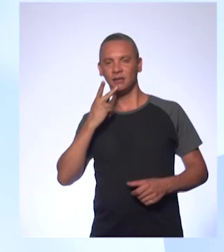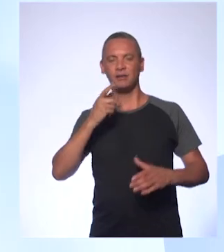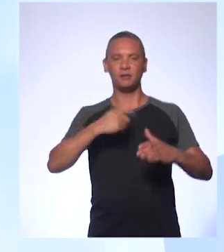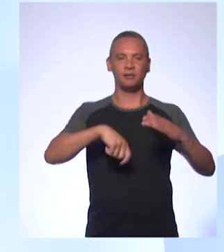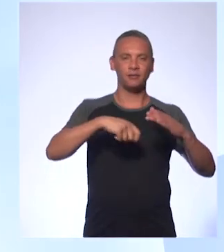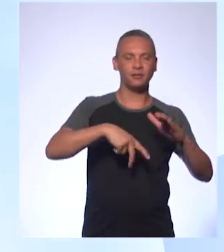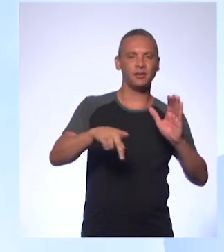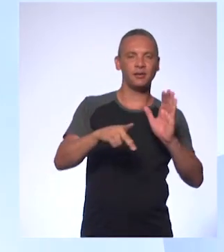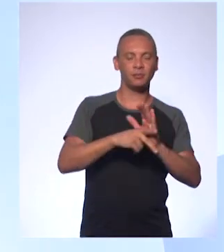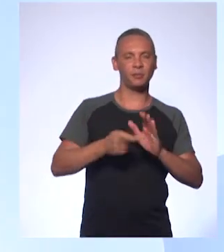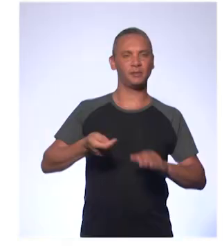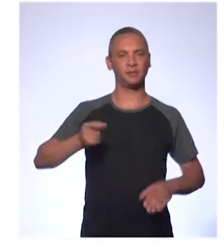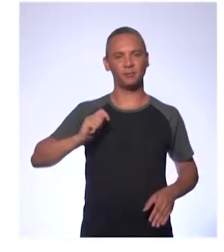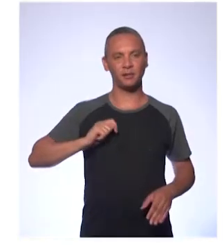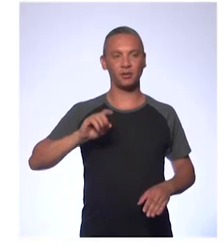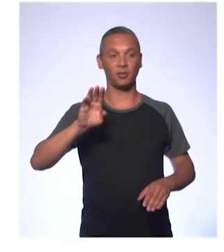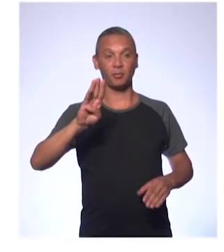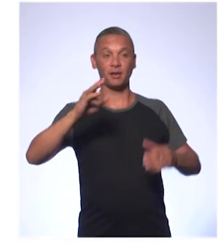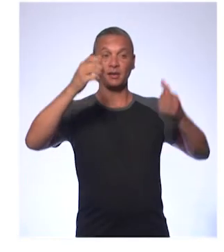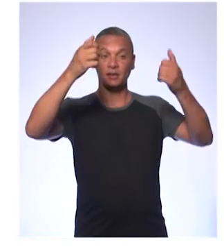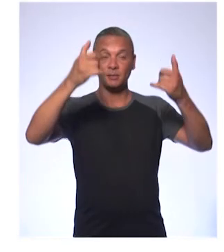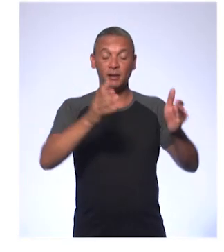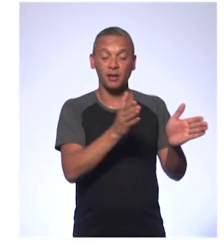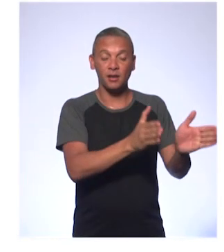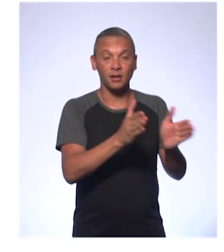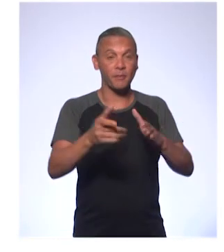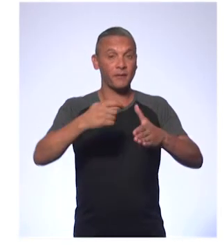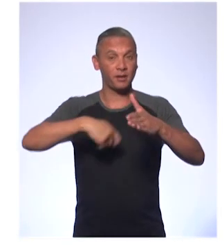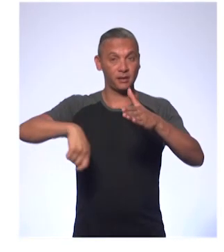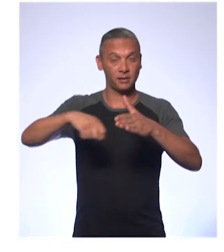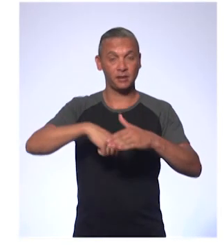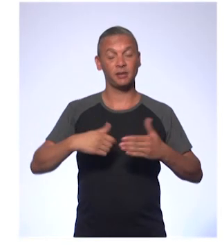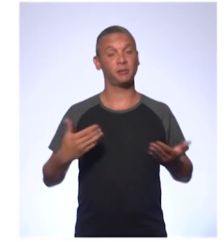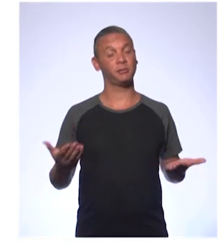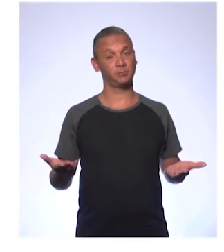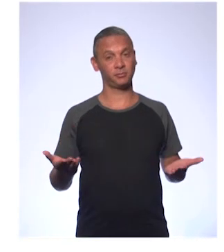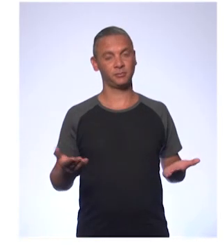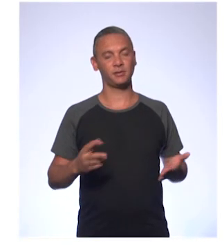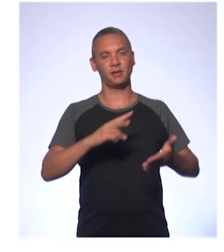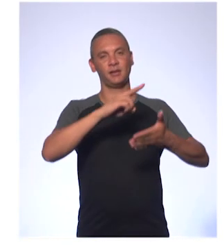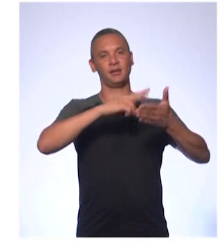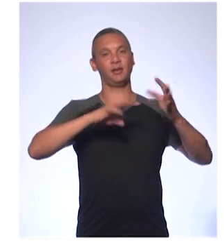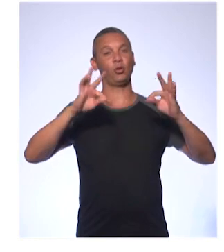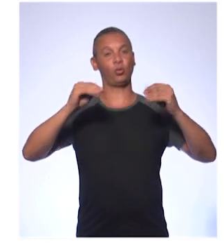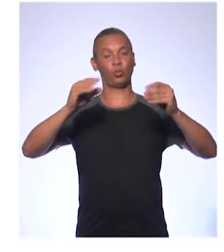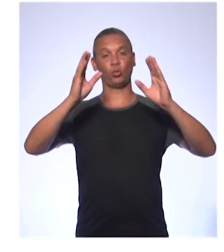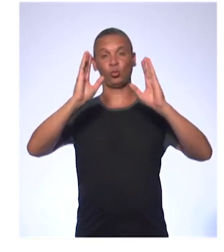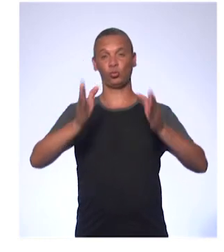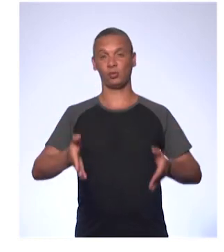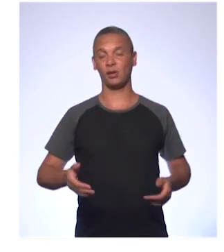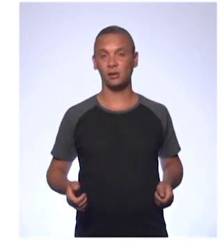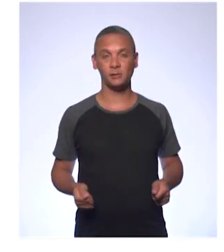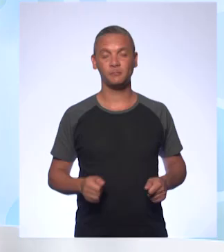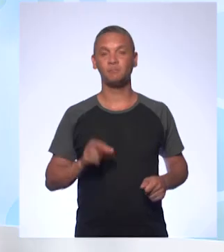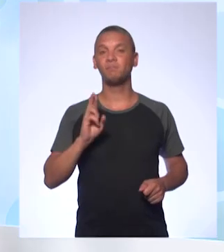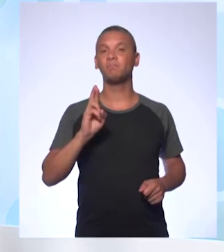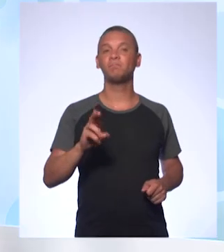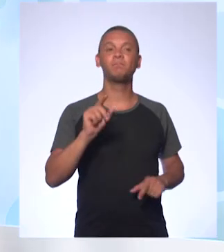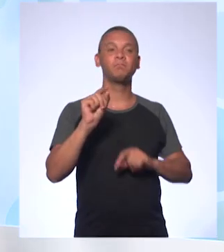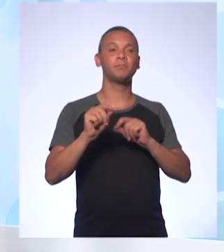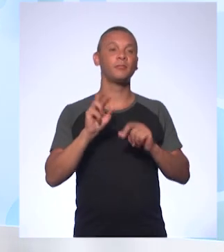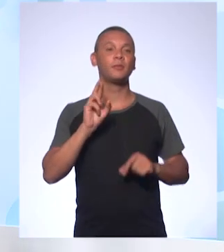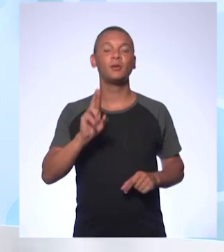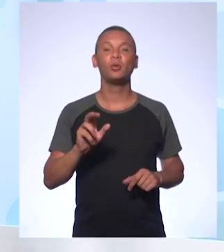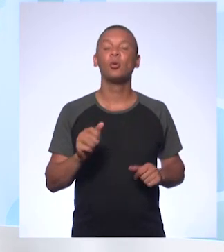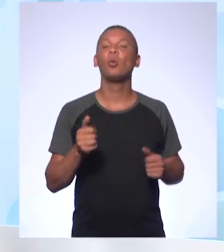hispânica, letra B descreve algumas etapas da preparação da receita. Bom, enfim, a gente já leu, né? Quem respondeu a